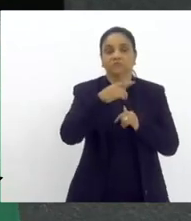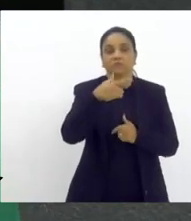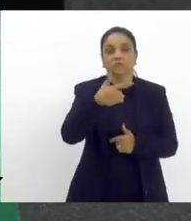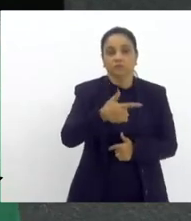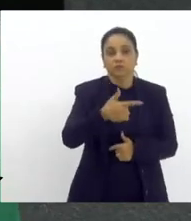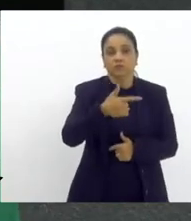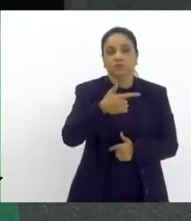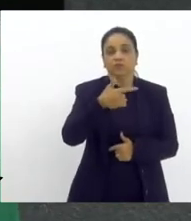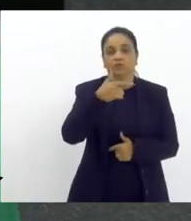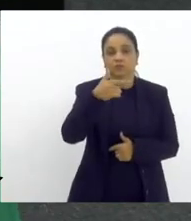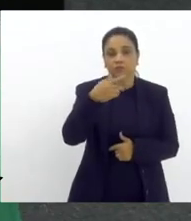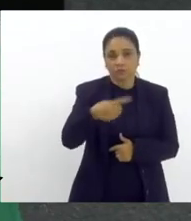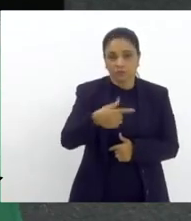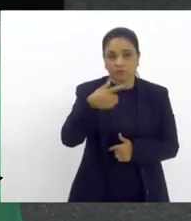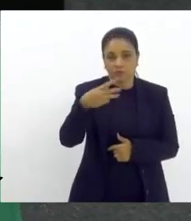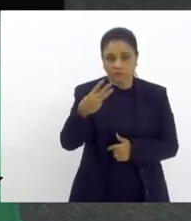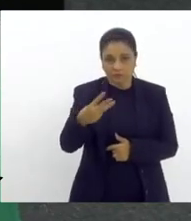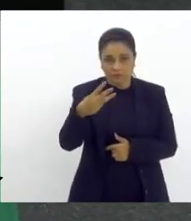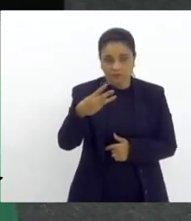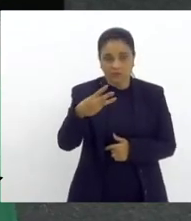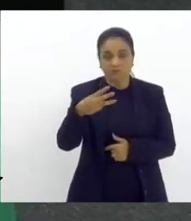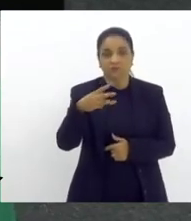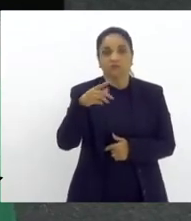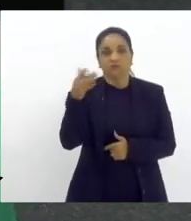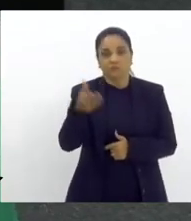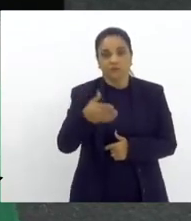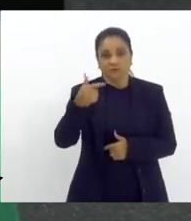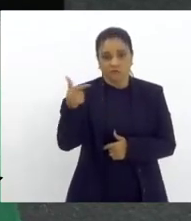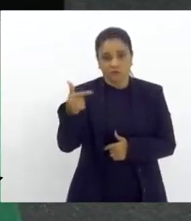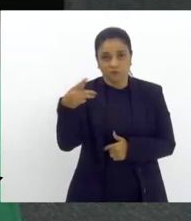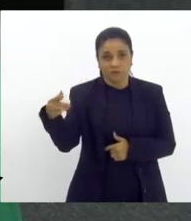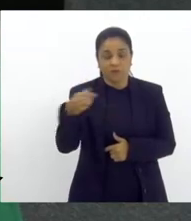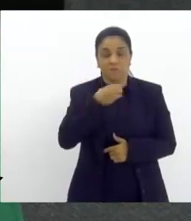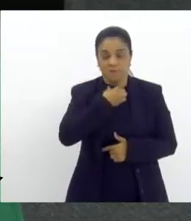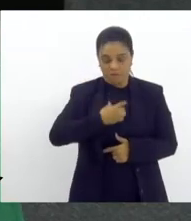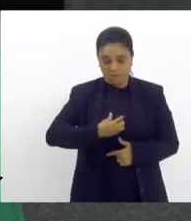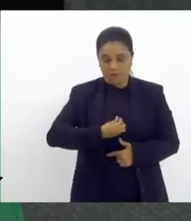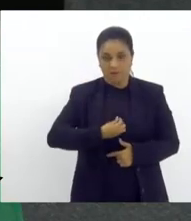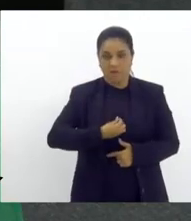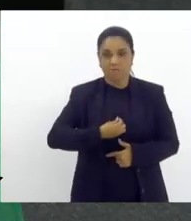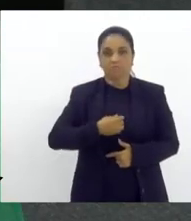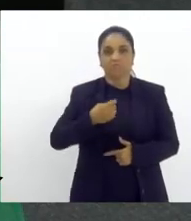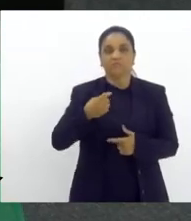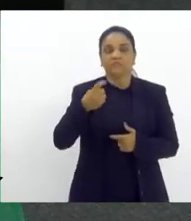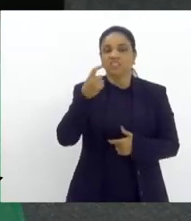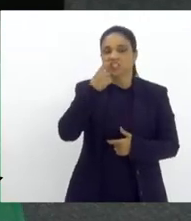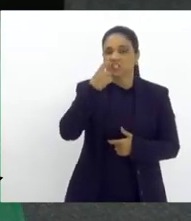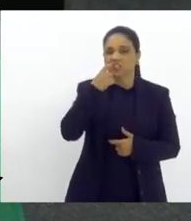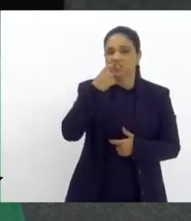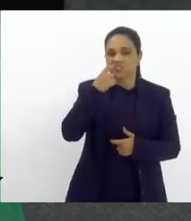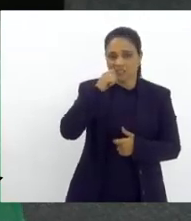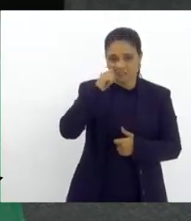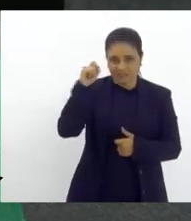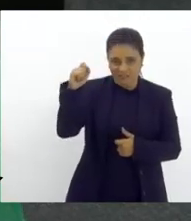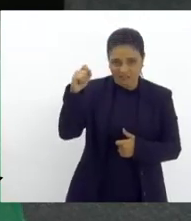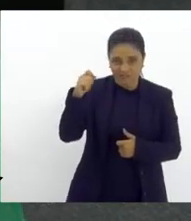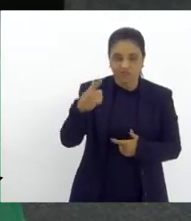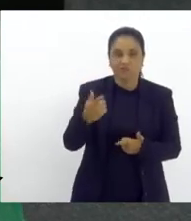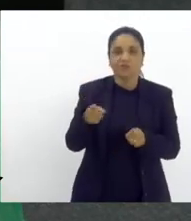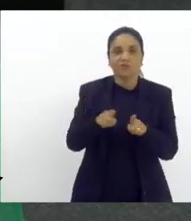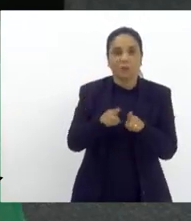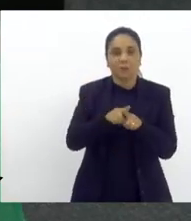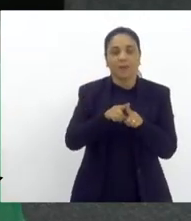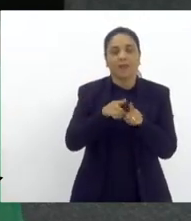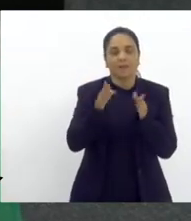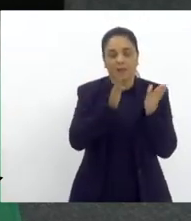sobre a medalha Tiradentes para nossa ministra Margarete Menezes queria que fosse incluído na ordem do dia